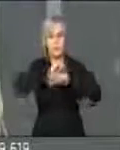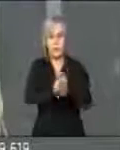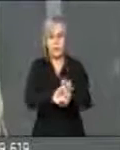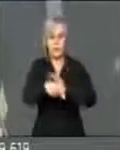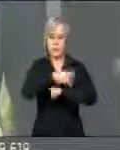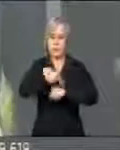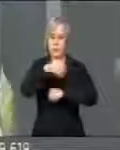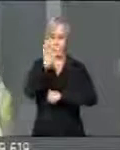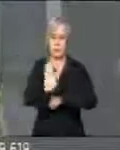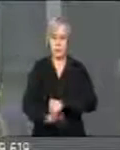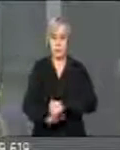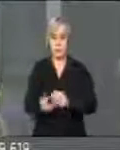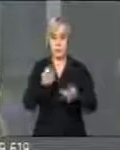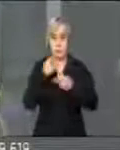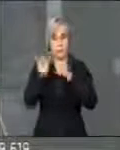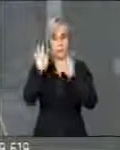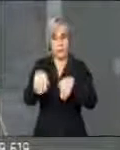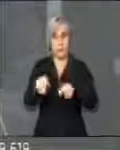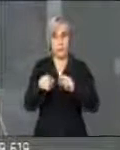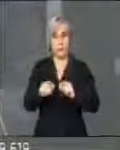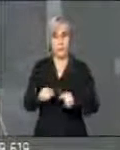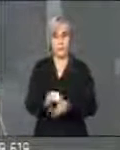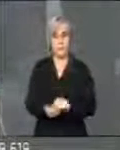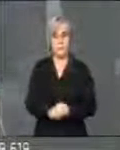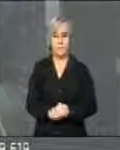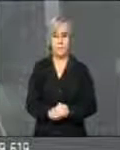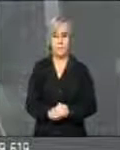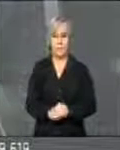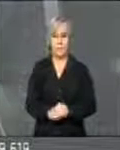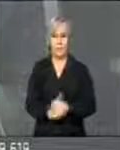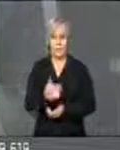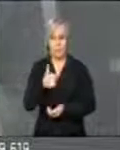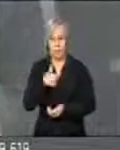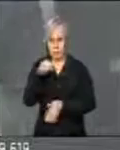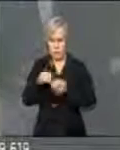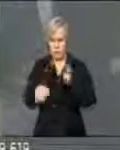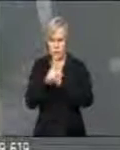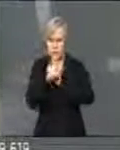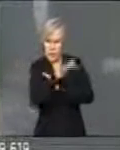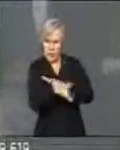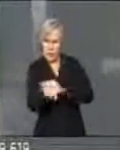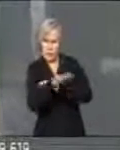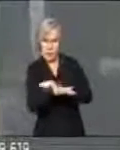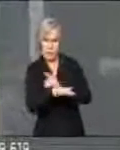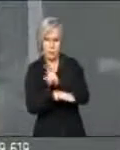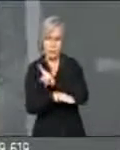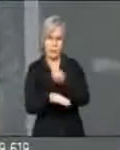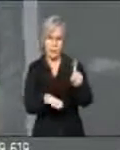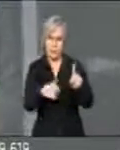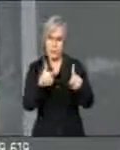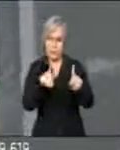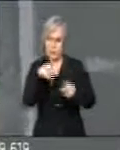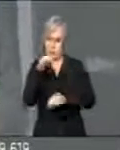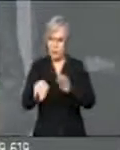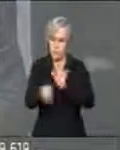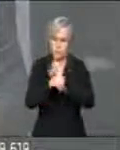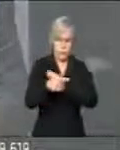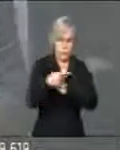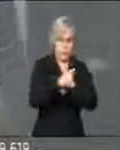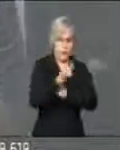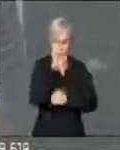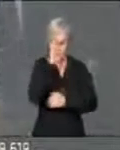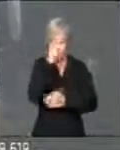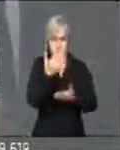país. E para encerrar eu digo o seguinte: não serei eu que julgarei os senhores. Não serei eu que julgarei os seus